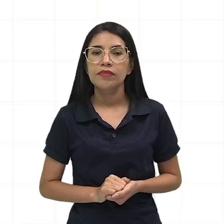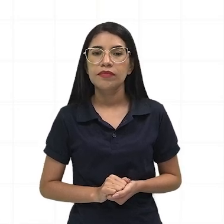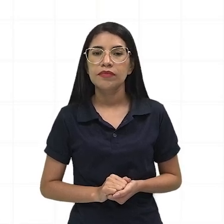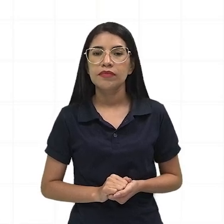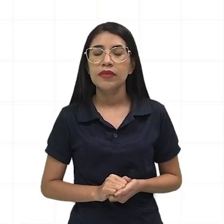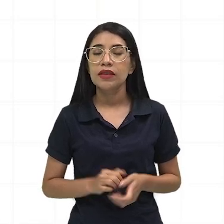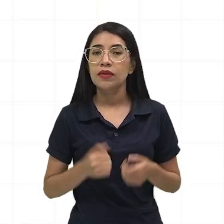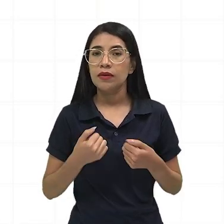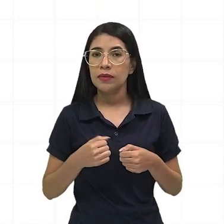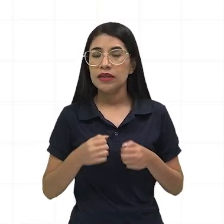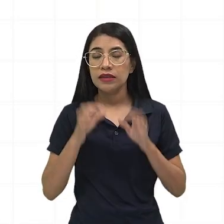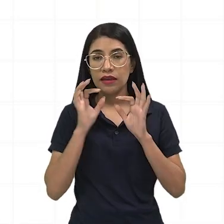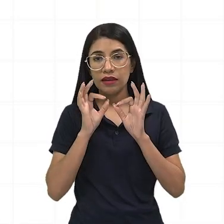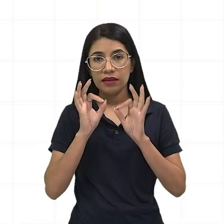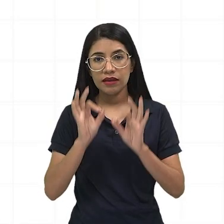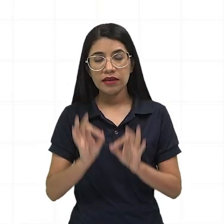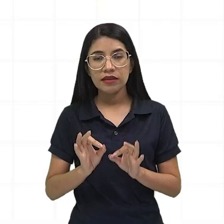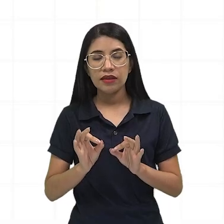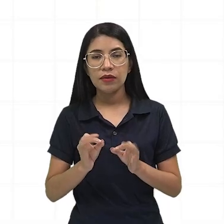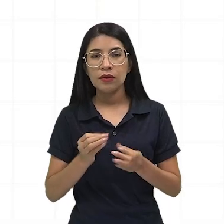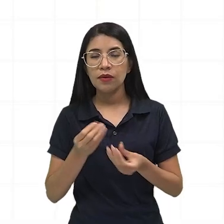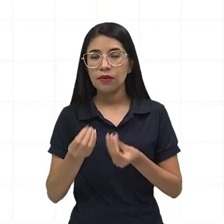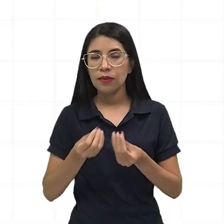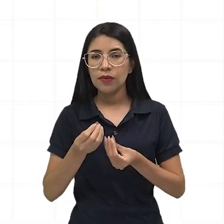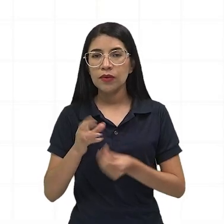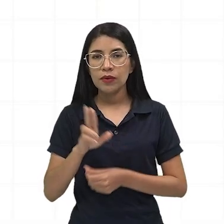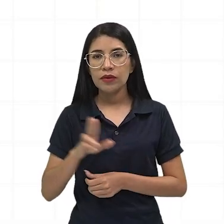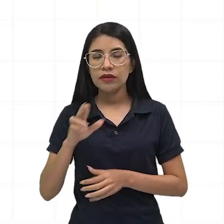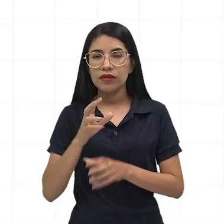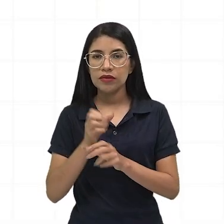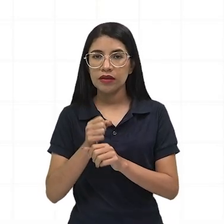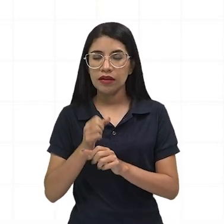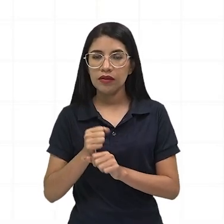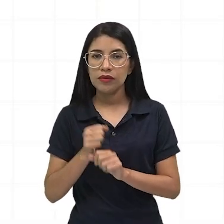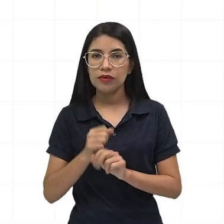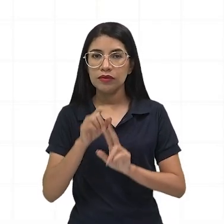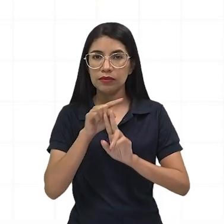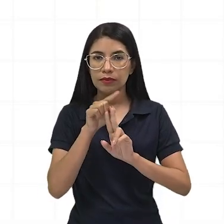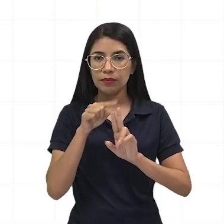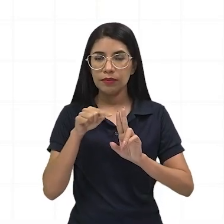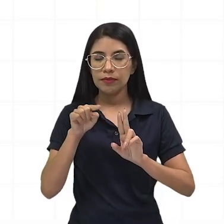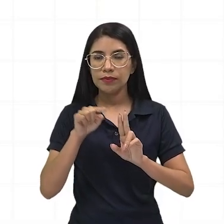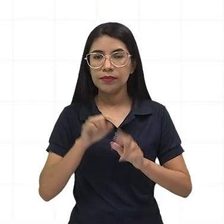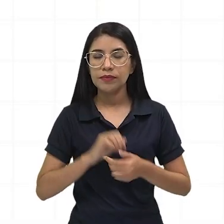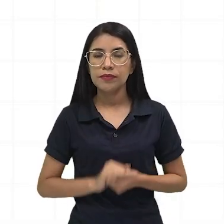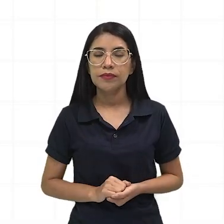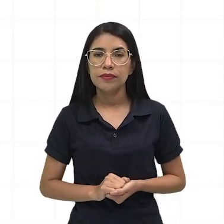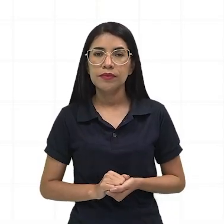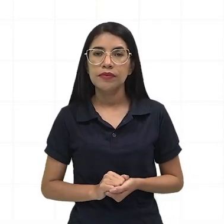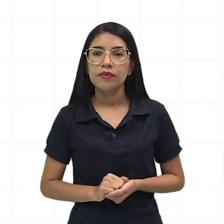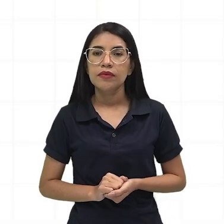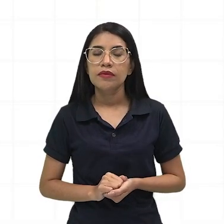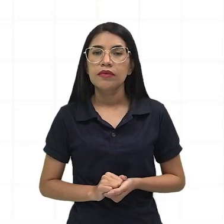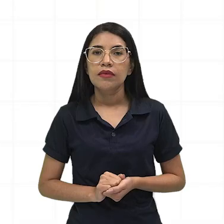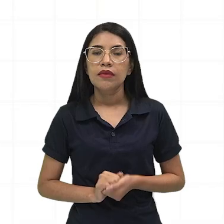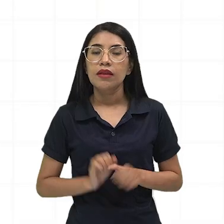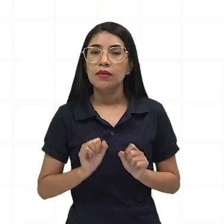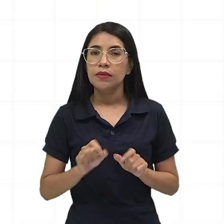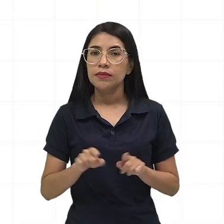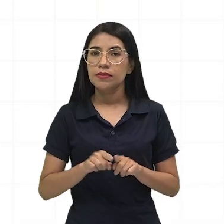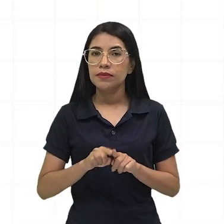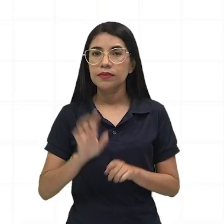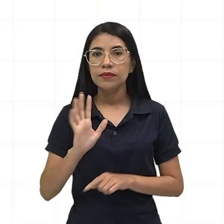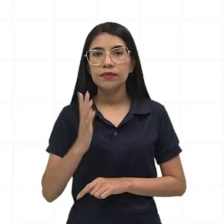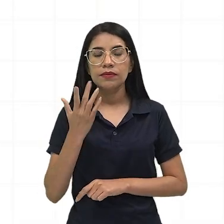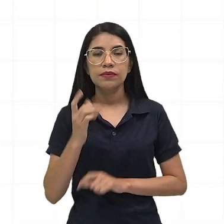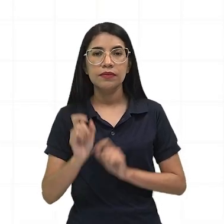nós temos que ter um cuidado em como trabalhar com este número, beleza? Às vezes, o que pode acontecer é, se